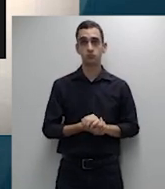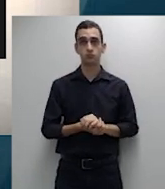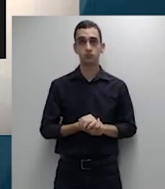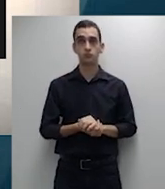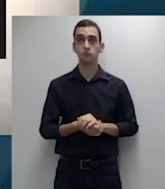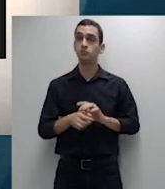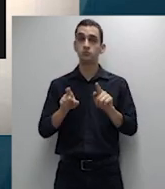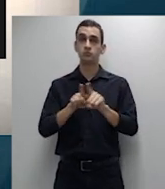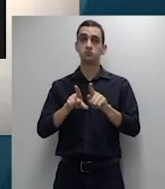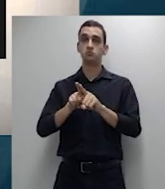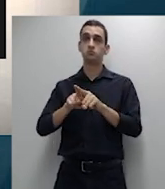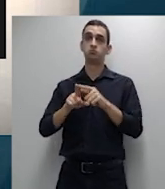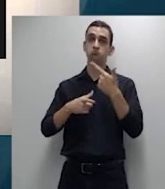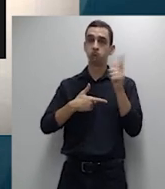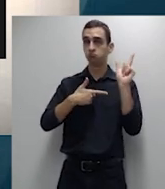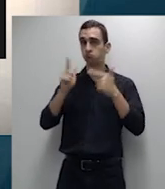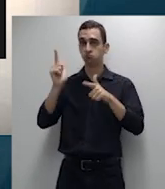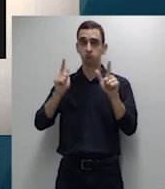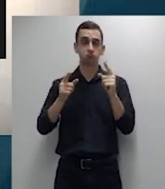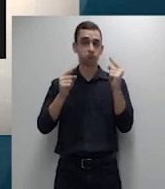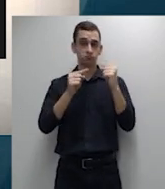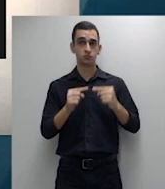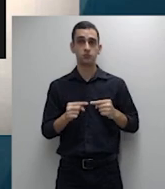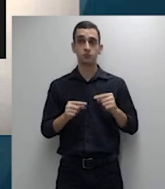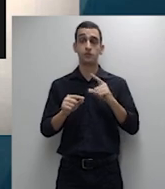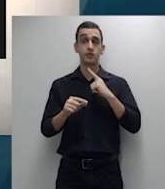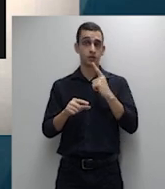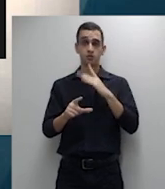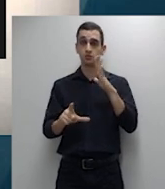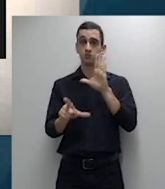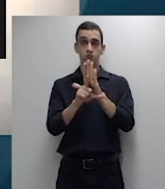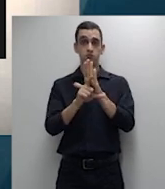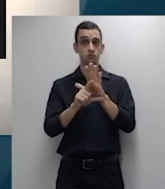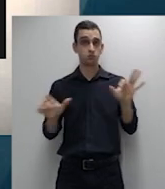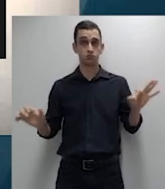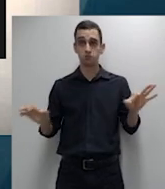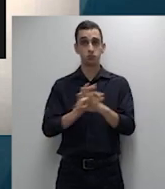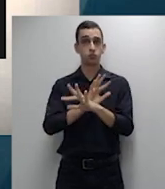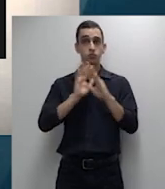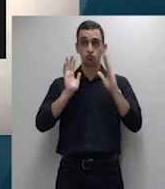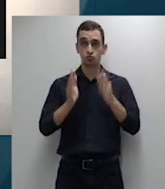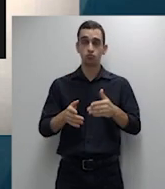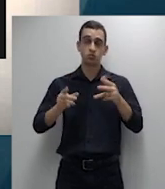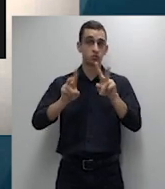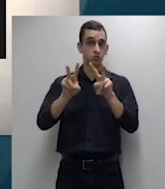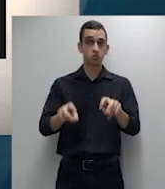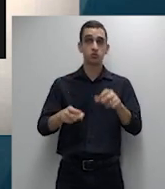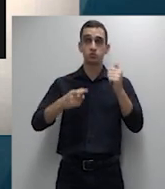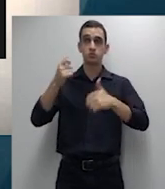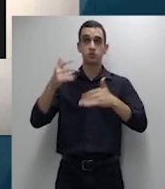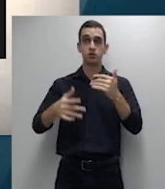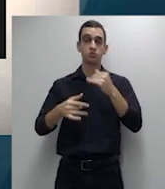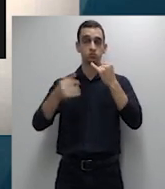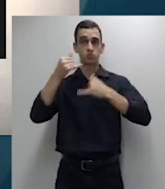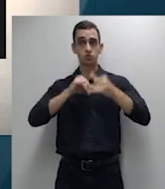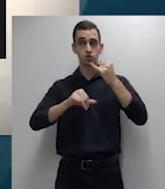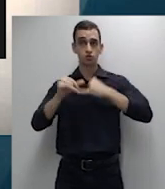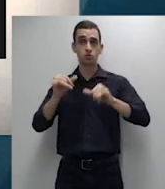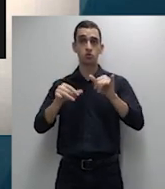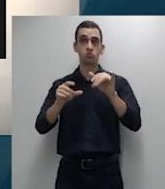legislação infraconstitucional Ele tem pressa específica sobre o setor de energia elétrica